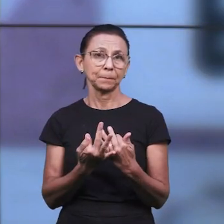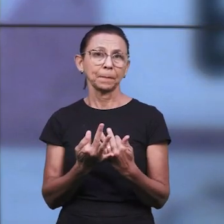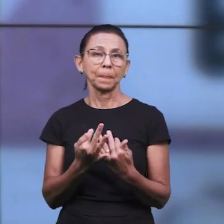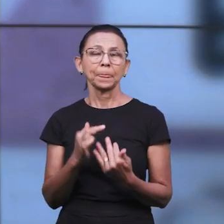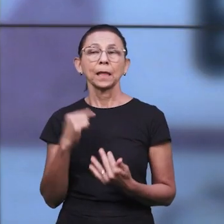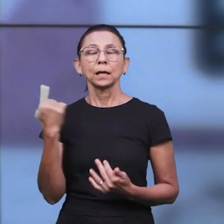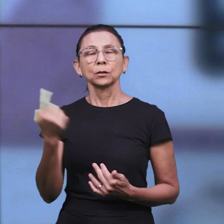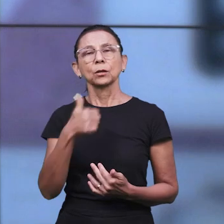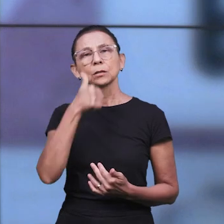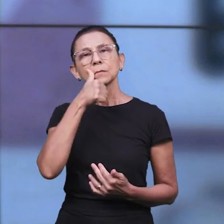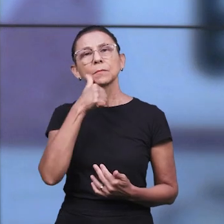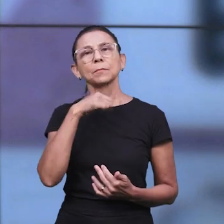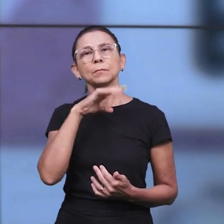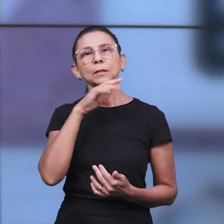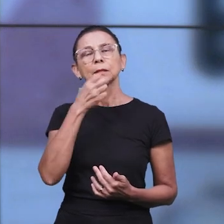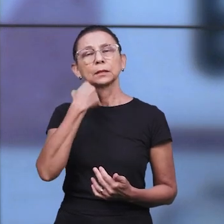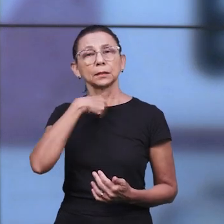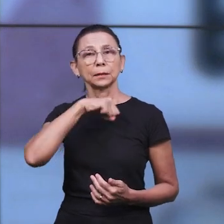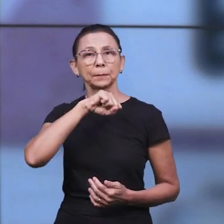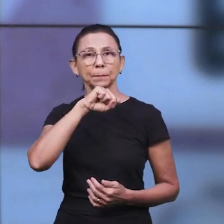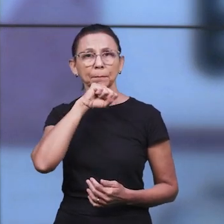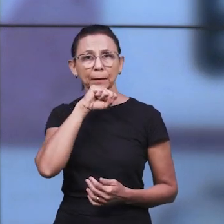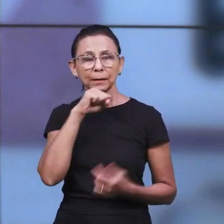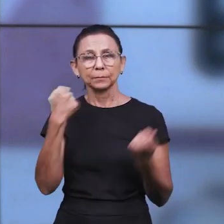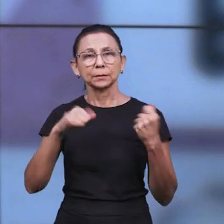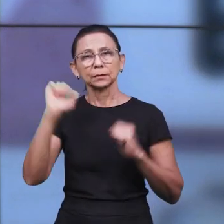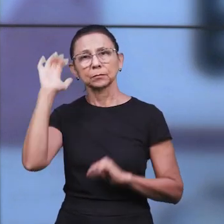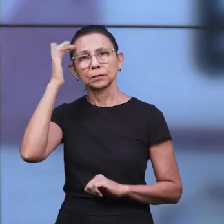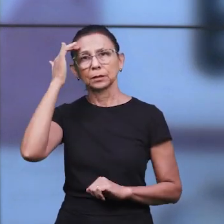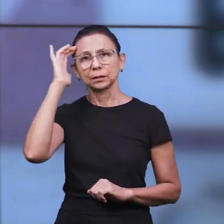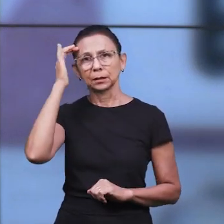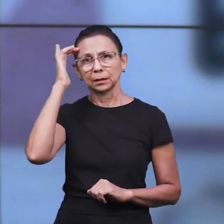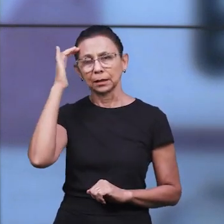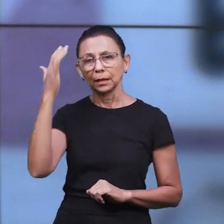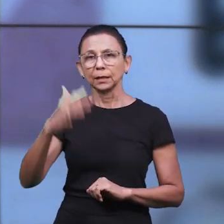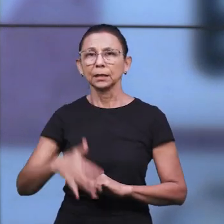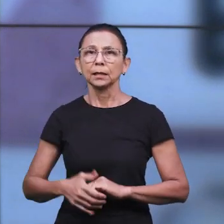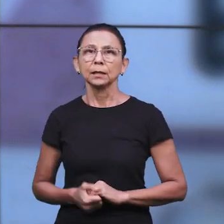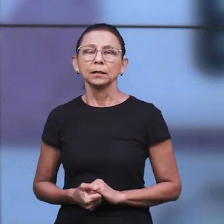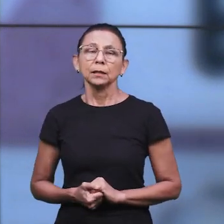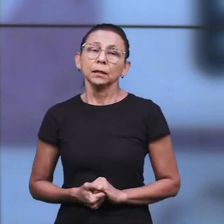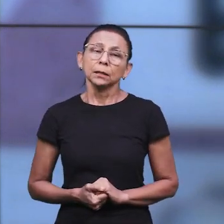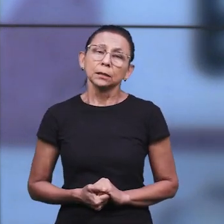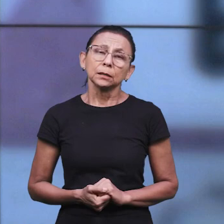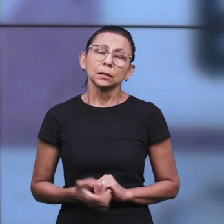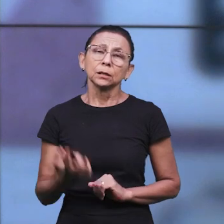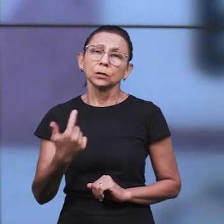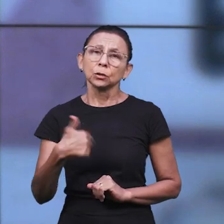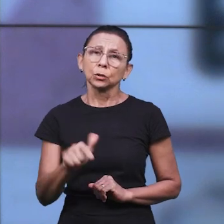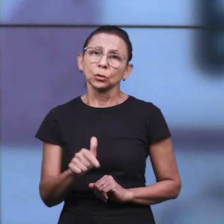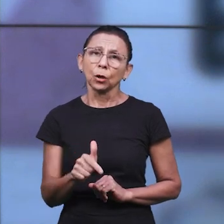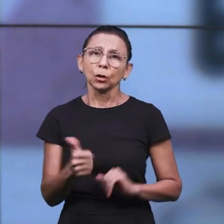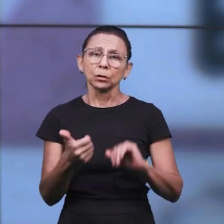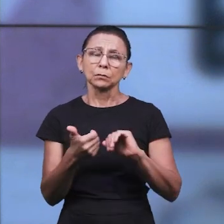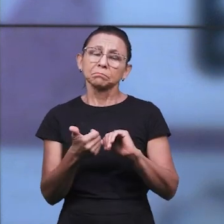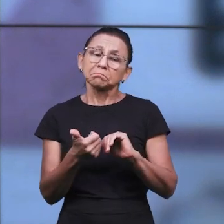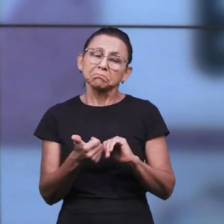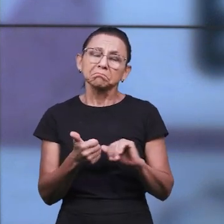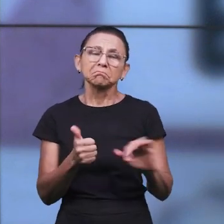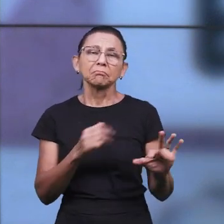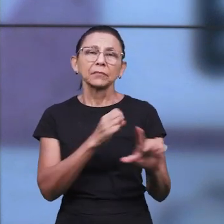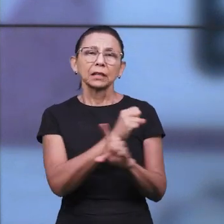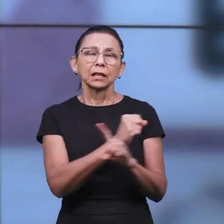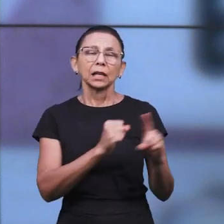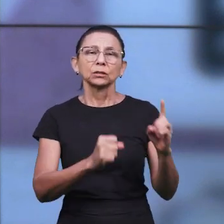mães, precisamos ter a clareza que o fato de não assumirmos determinadas narrativas presentes na sociedade como modo